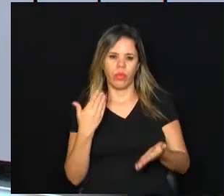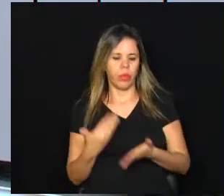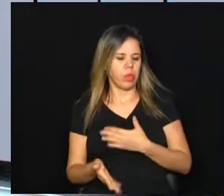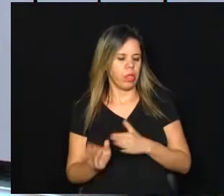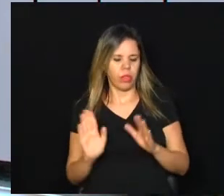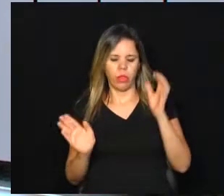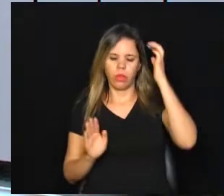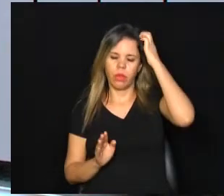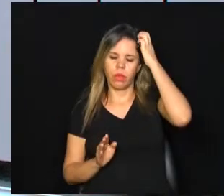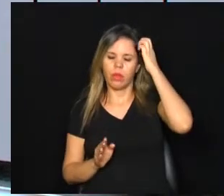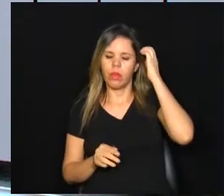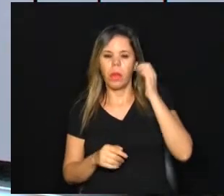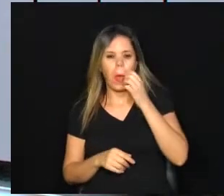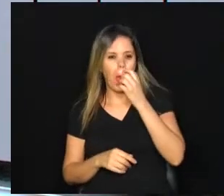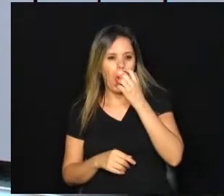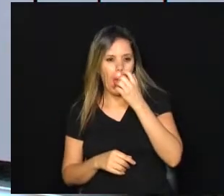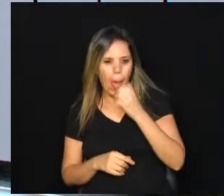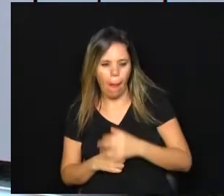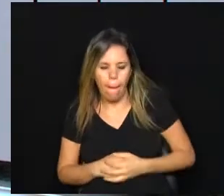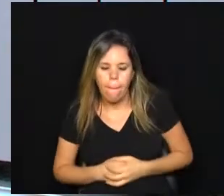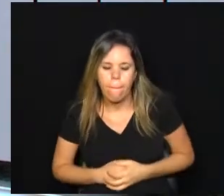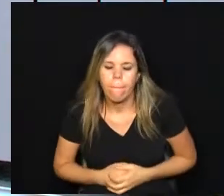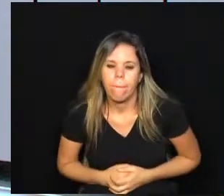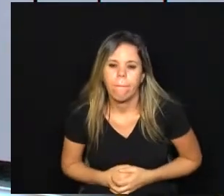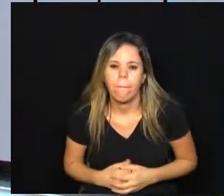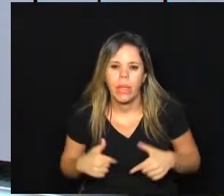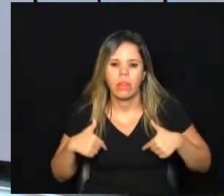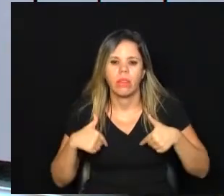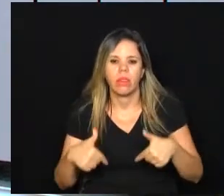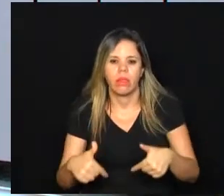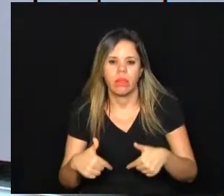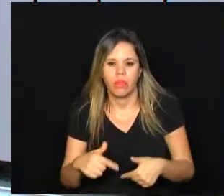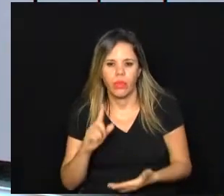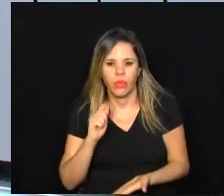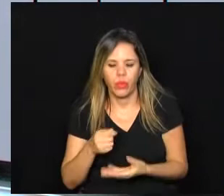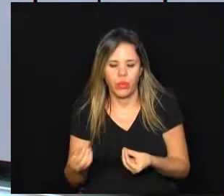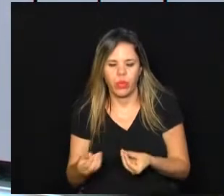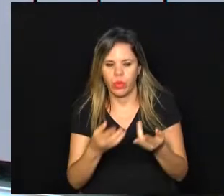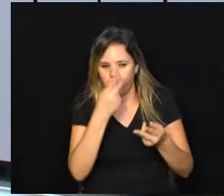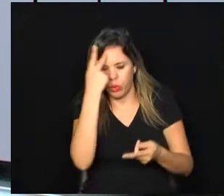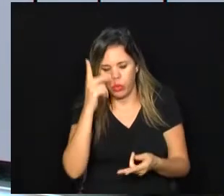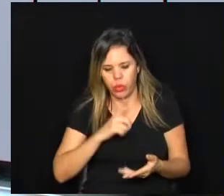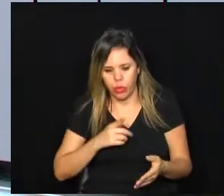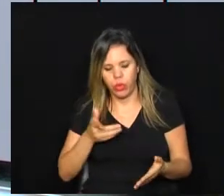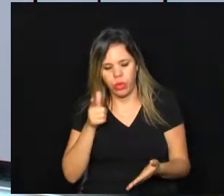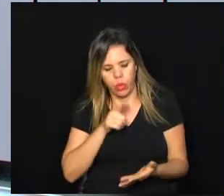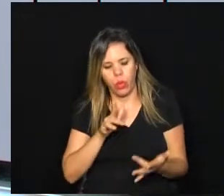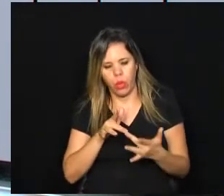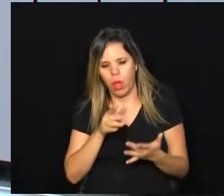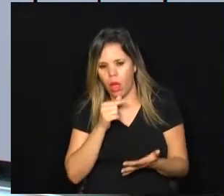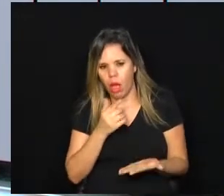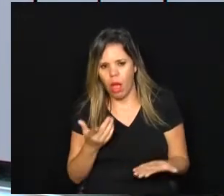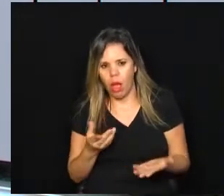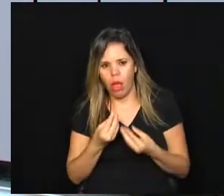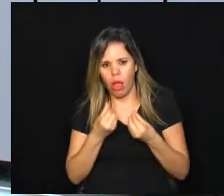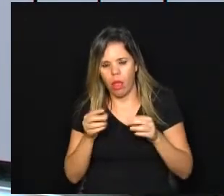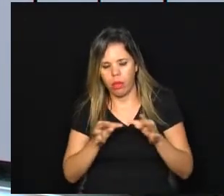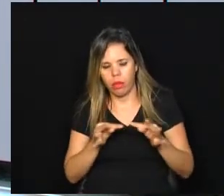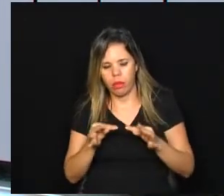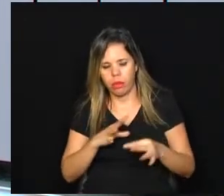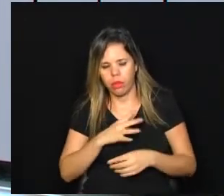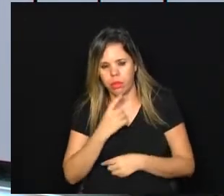vista nessa ação aí de garantir que as pessoas tenham acesso à água tratada de qualidade na nossa